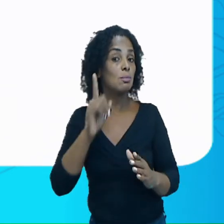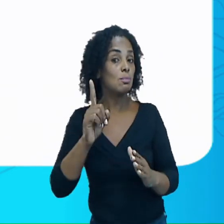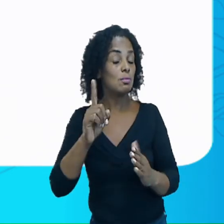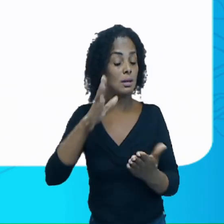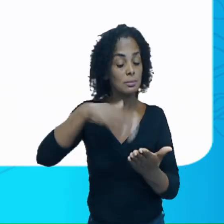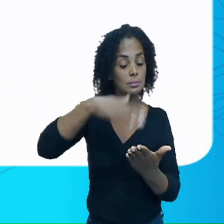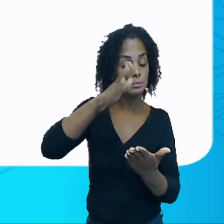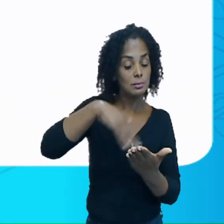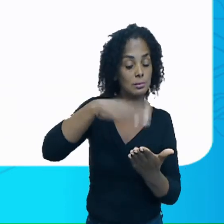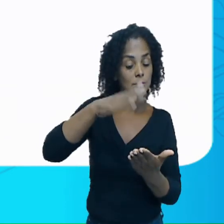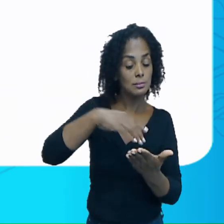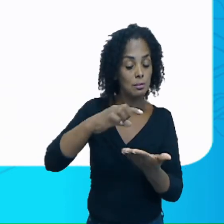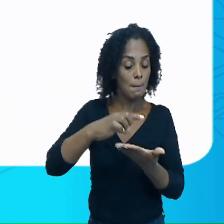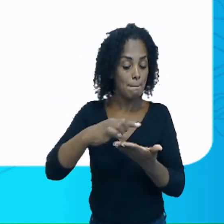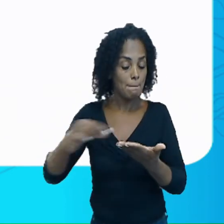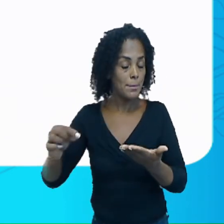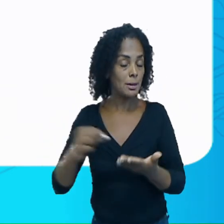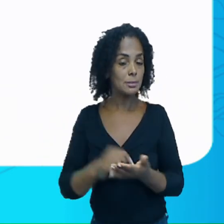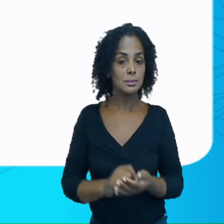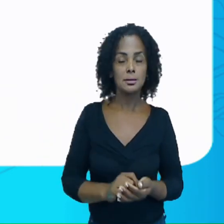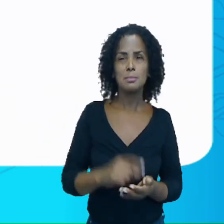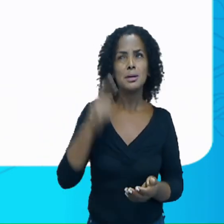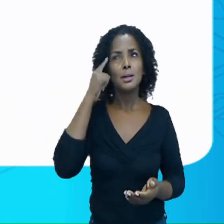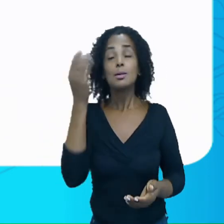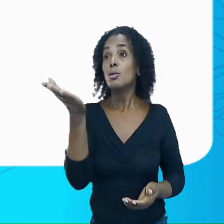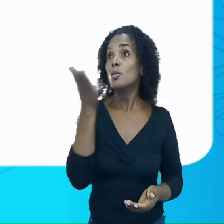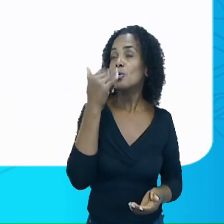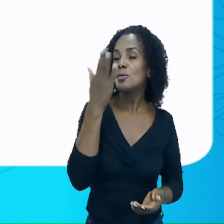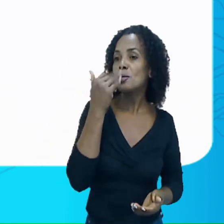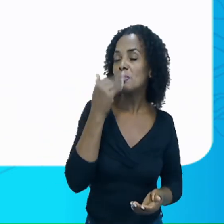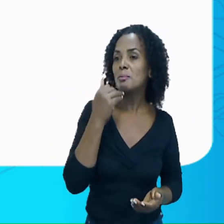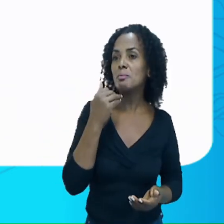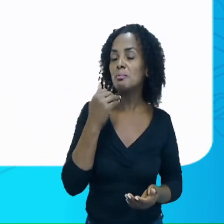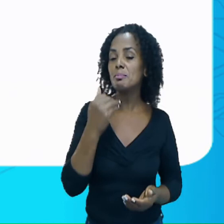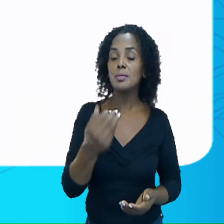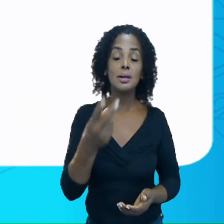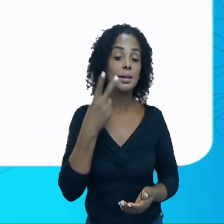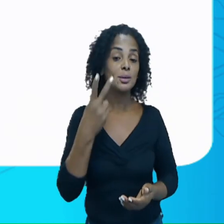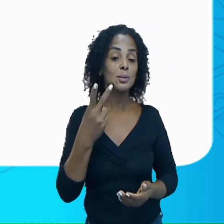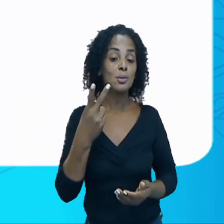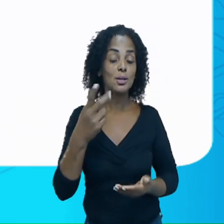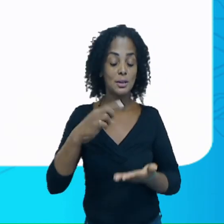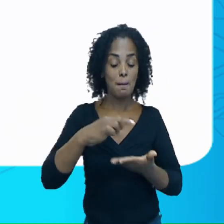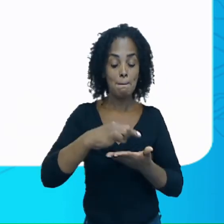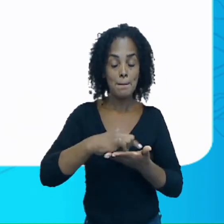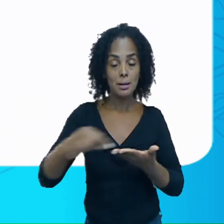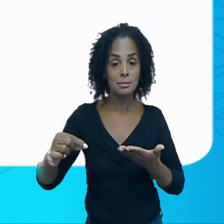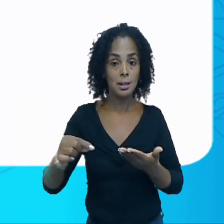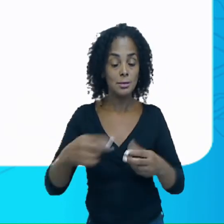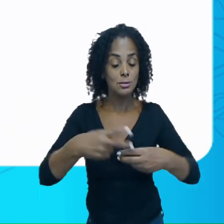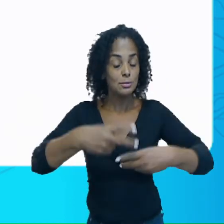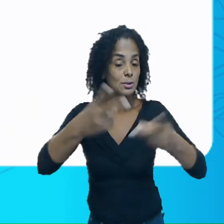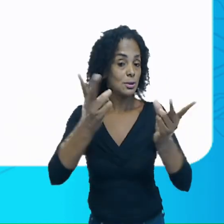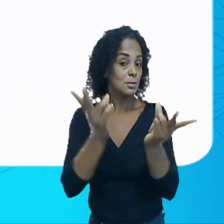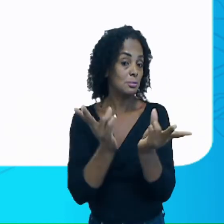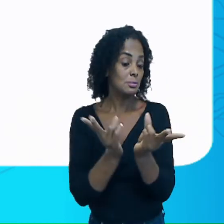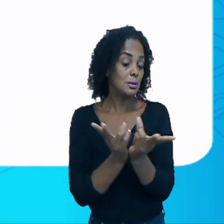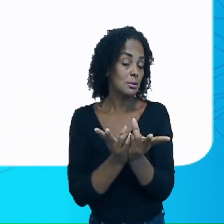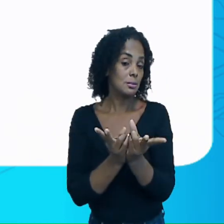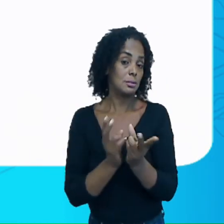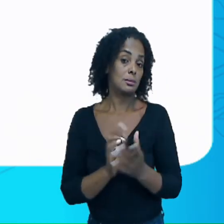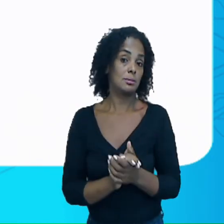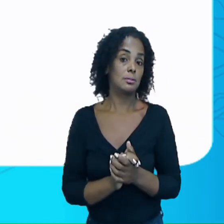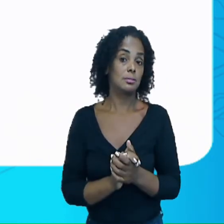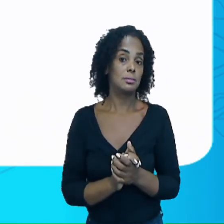Vamos imaginar que agora eu comi 2 partes aqui dessa pizza. Como eu vou representar, então? 2 partes